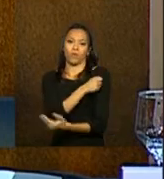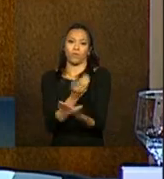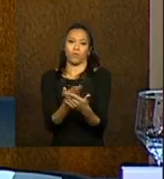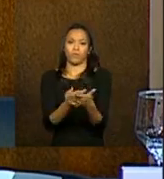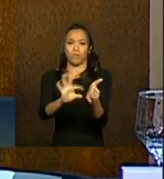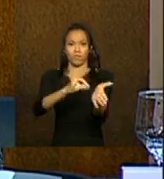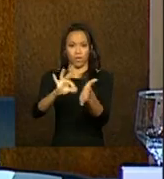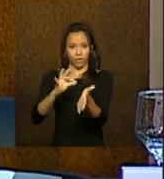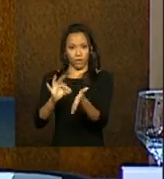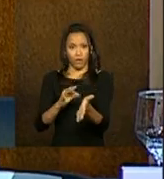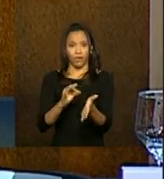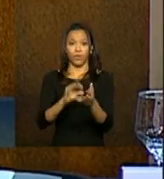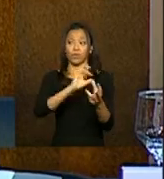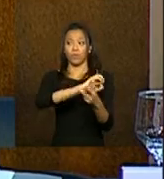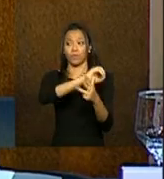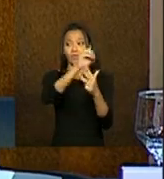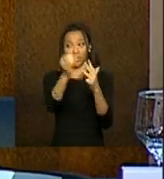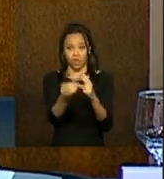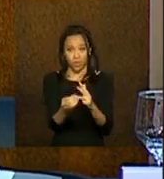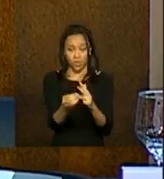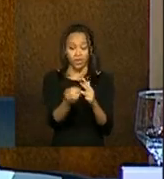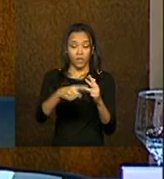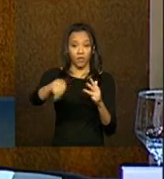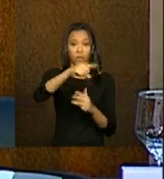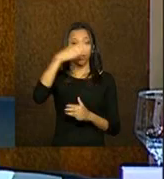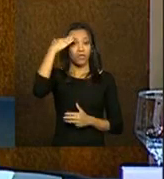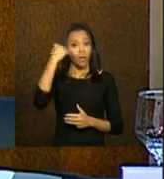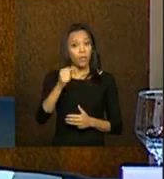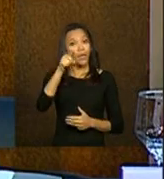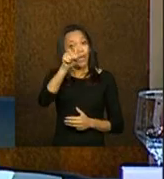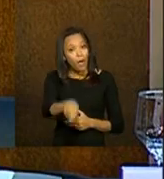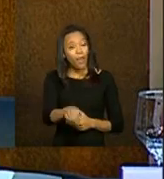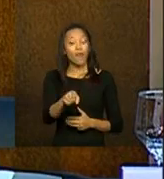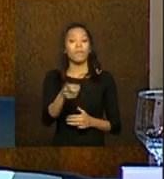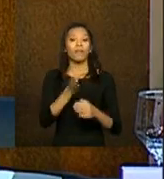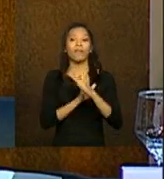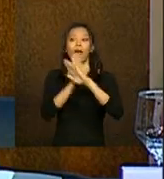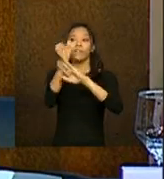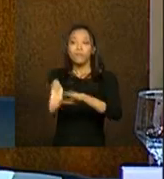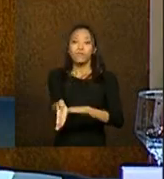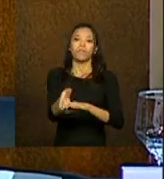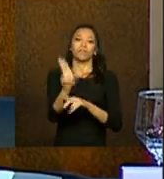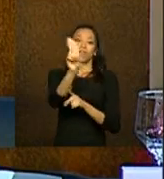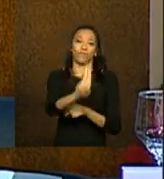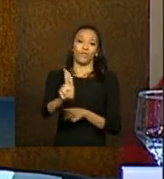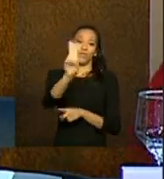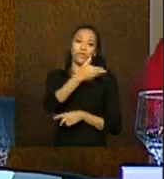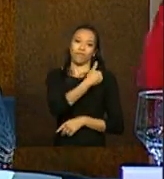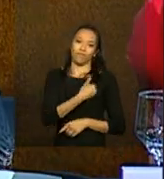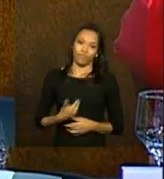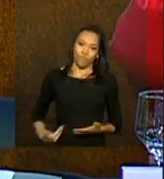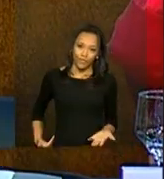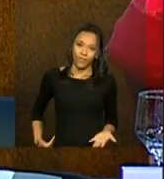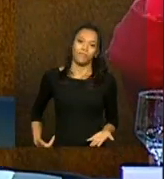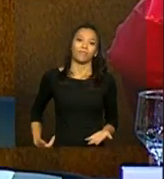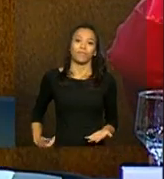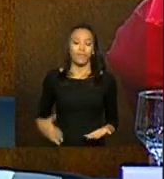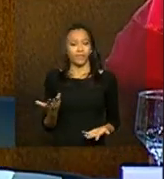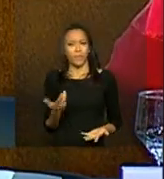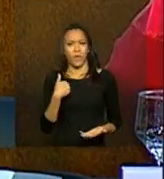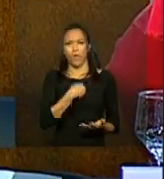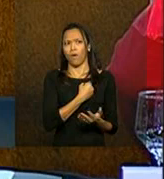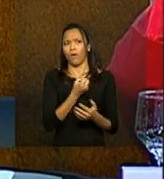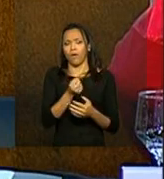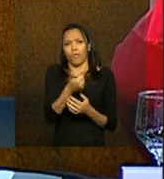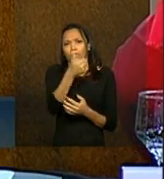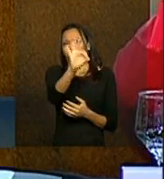no Enem, que é, como todos vocês sabem, uma nova forma de acesso à universidade pública. Em vez de eu fazer eh